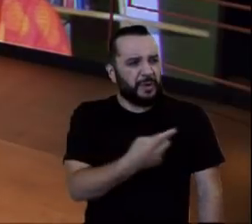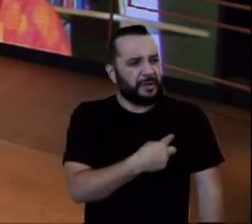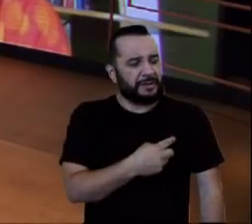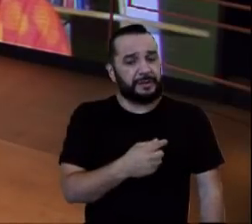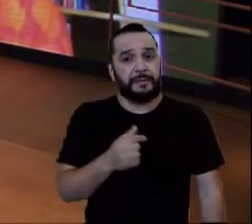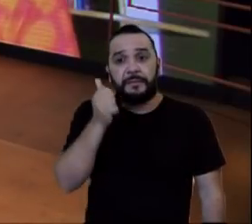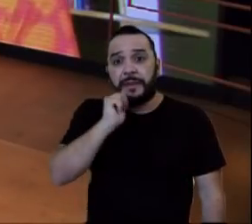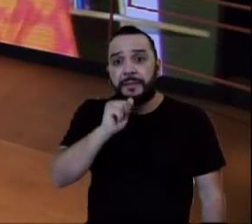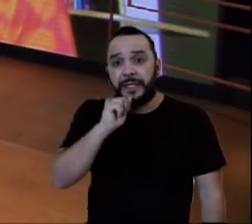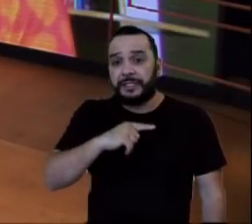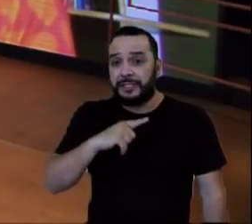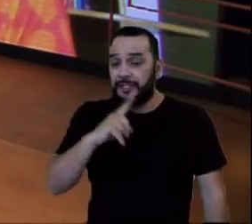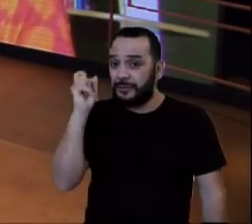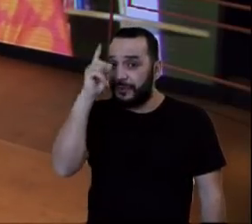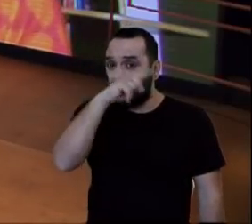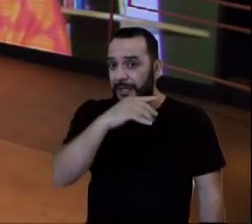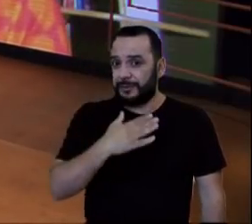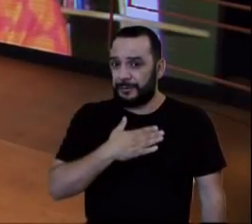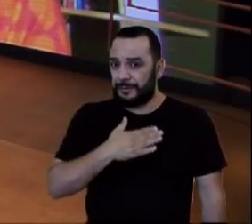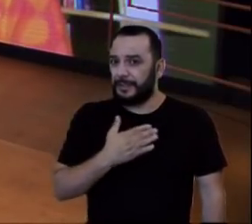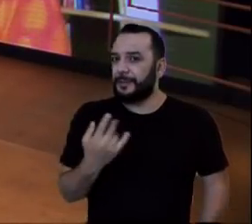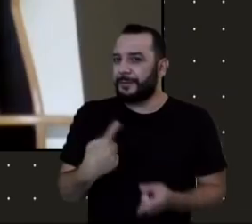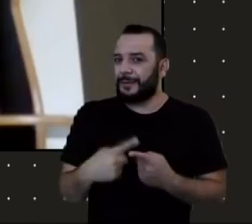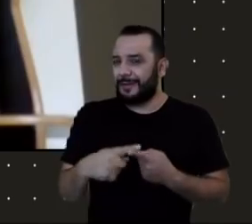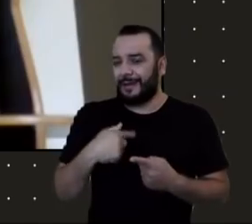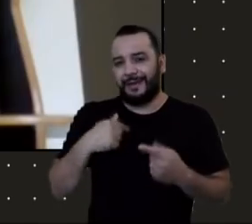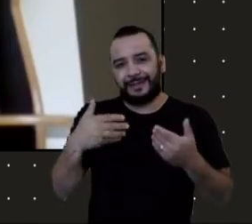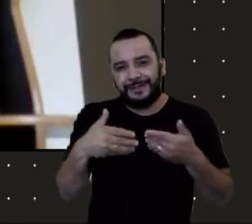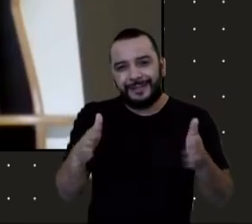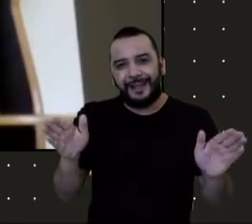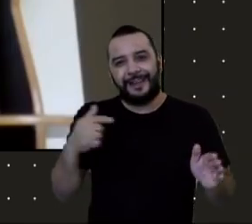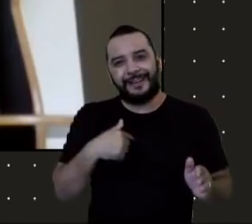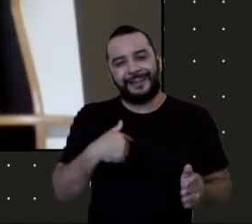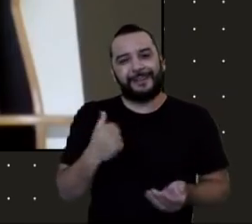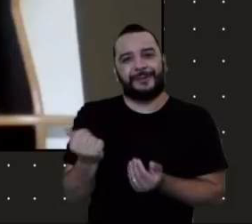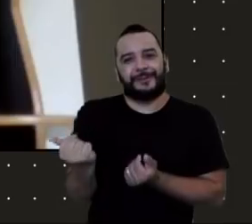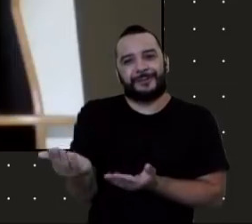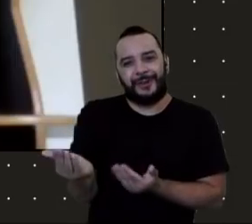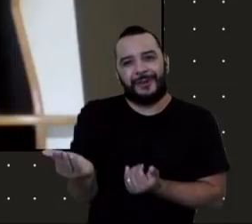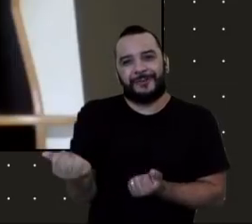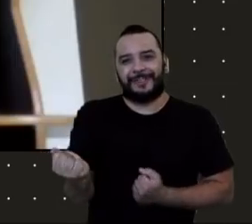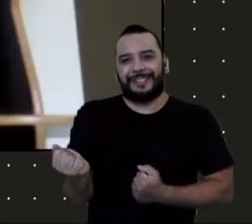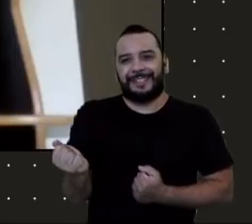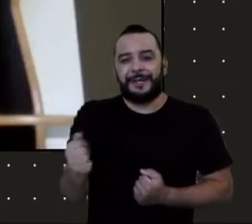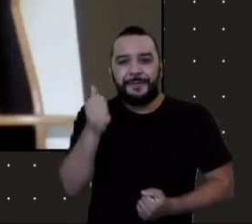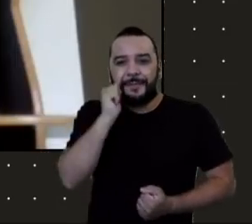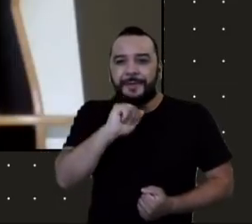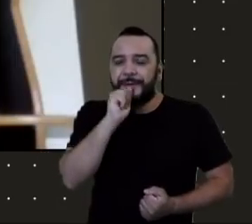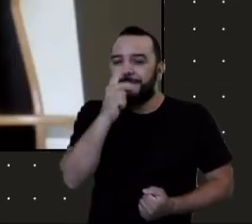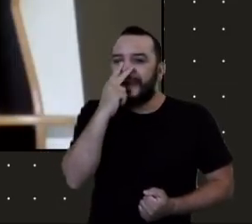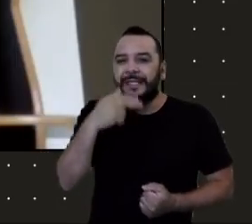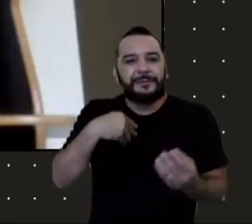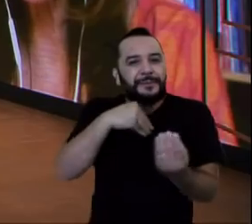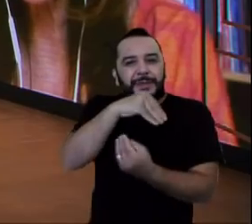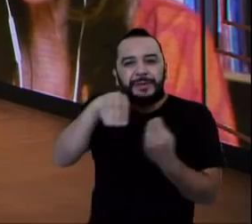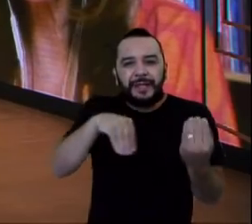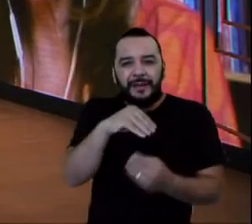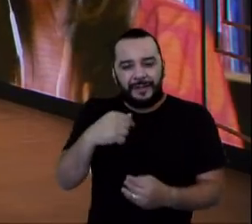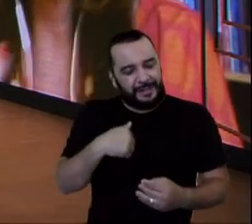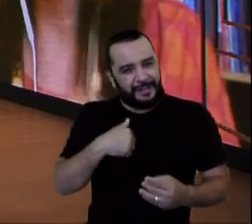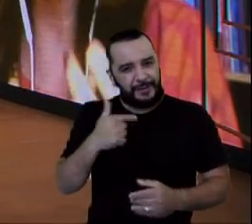E aí a mamãe tinha muita dificuldade de fazer isso comigo, porque também era minha estreia, eu era nova. Então ela se misturava. Eu